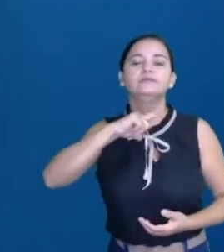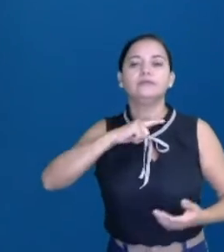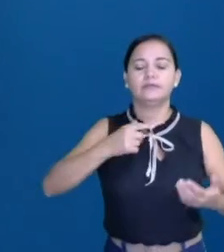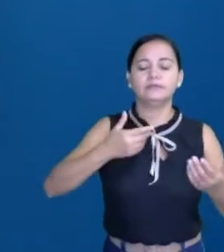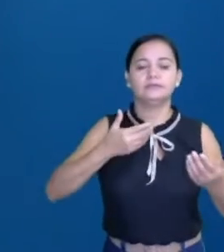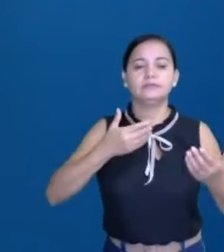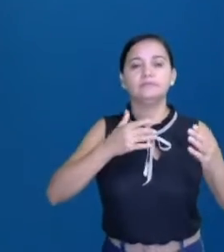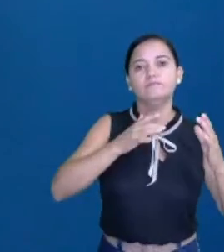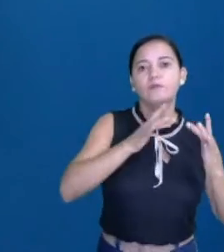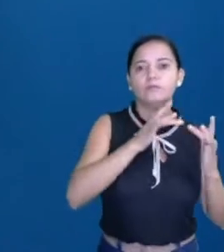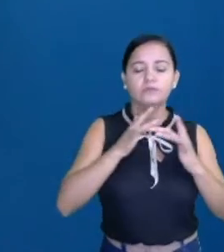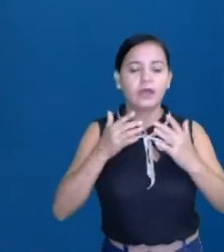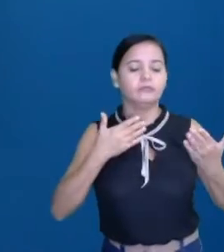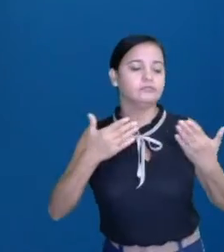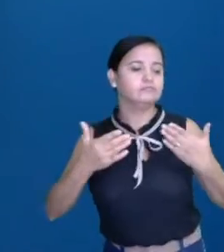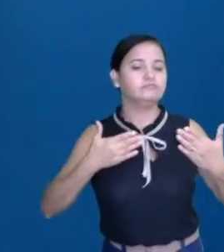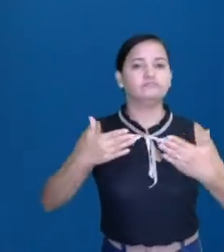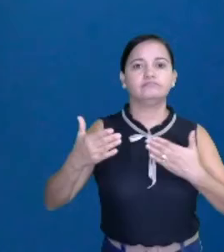intercâmbio,